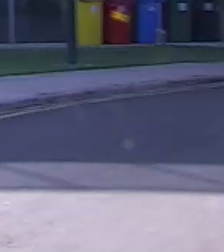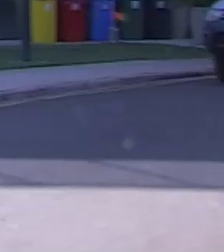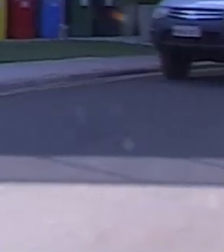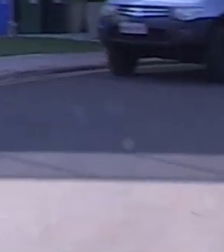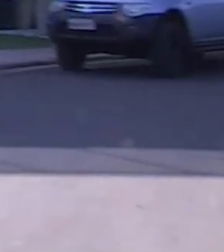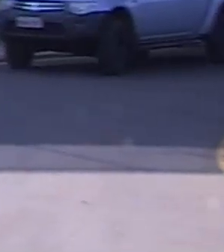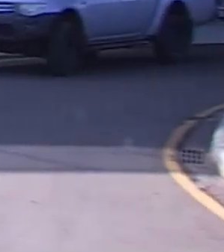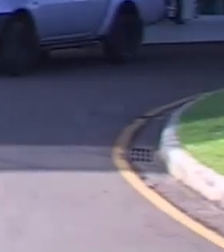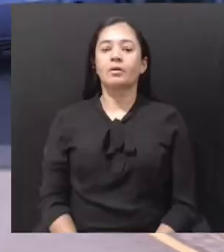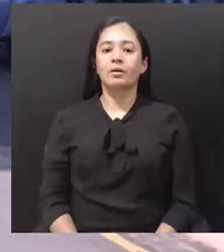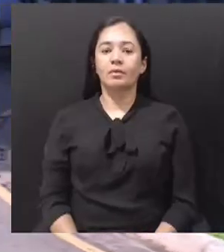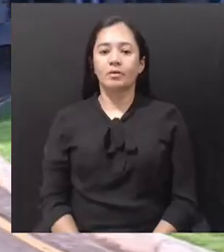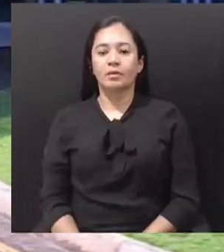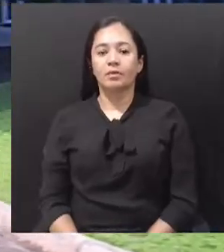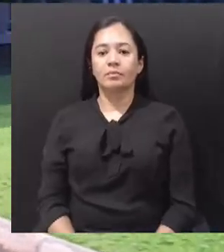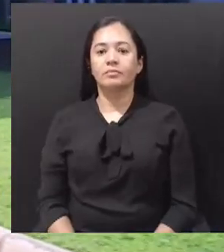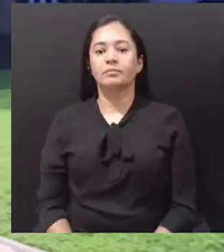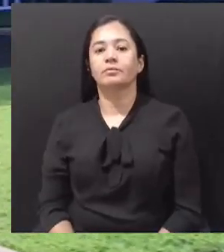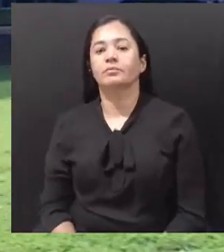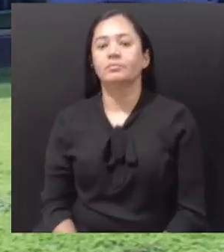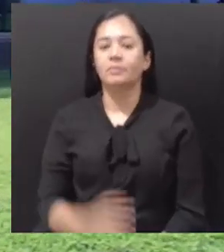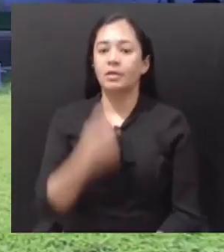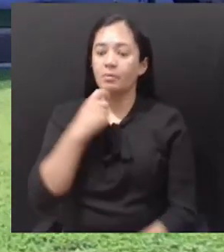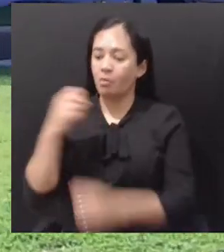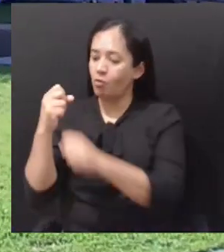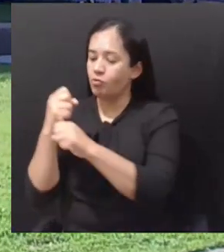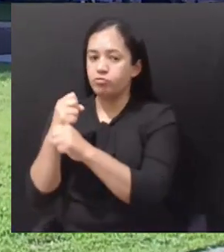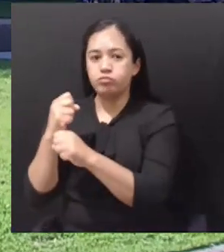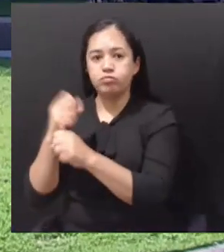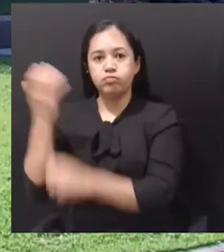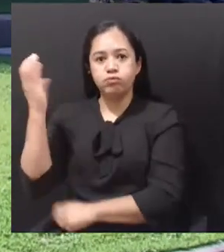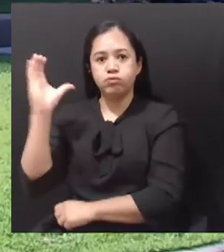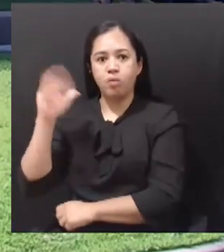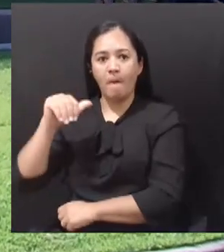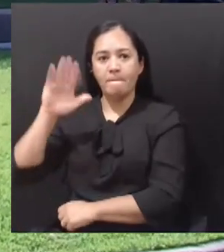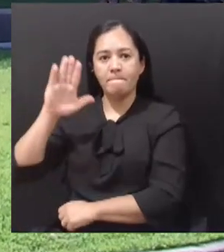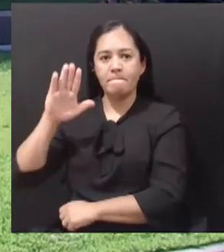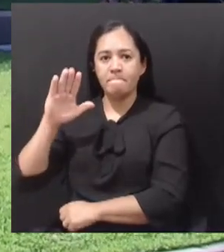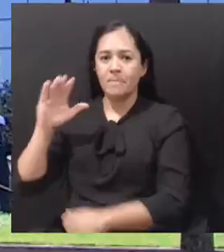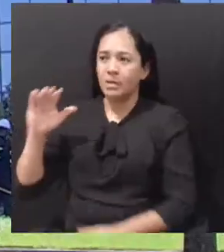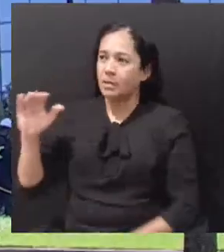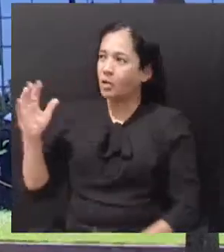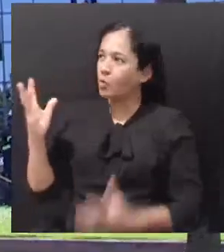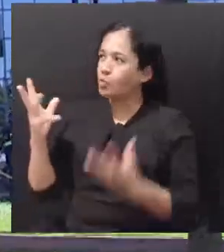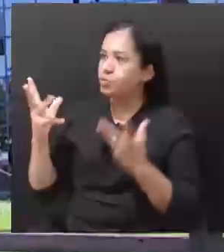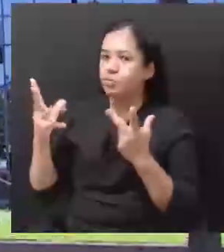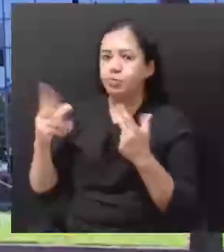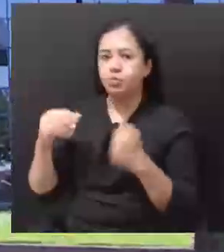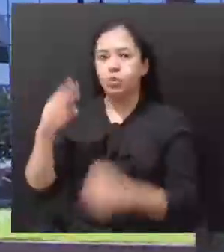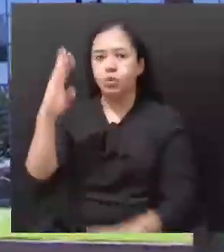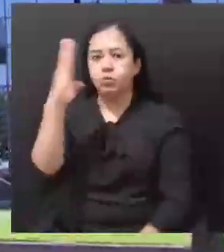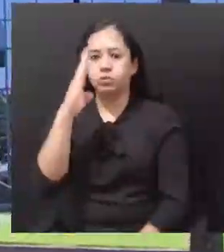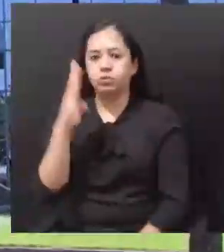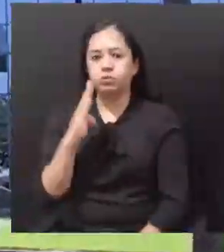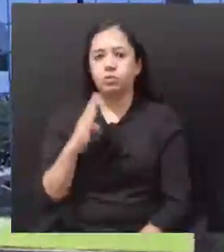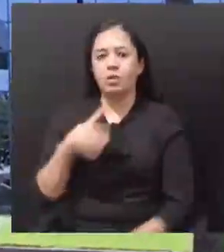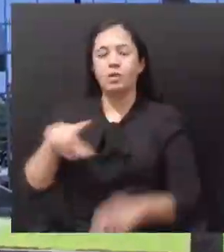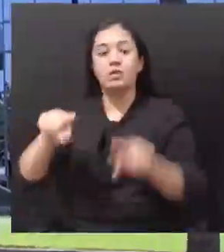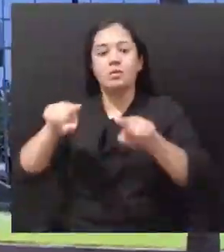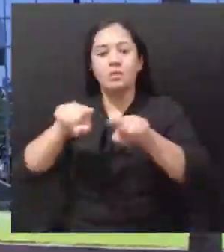Em Campinas está uma das construções científicas mais impressionantes do Brasil, também uma das